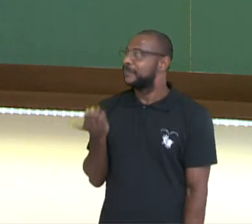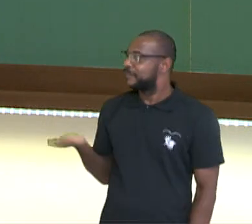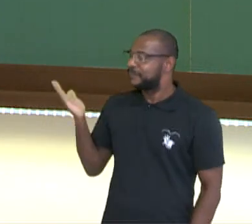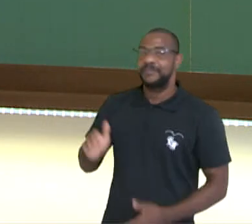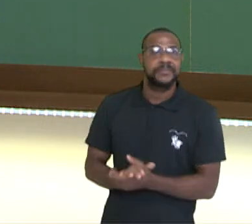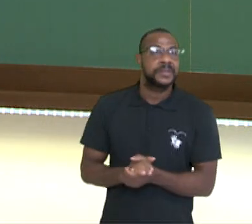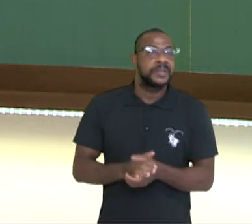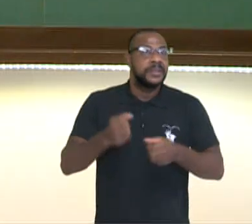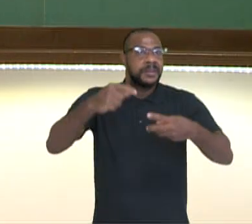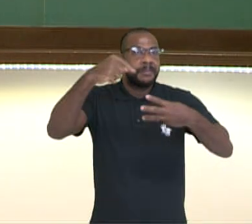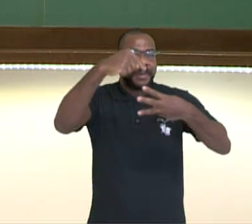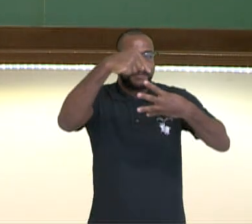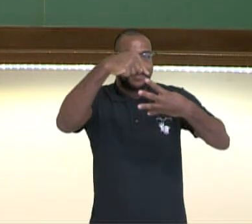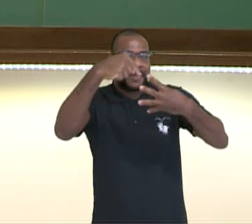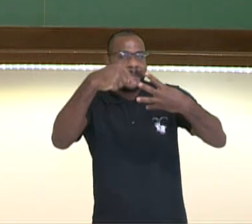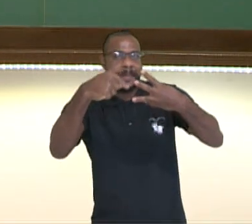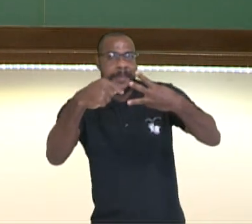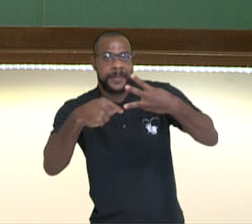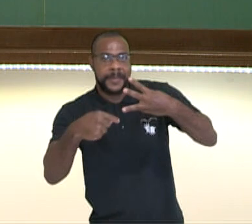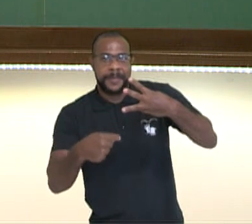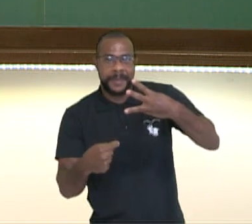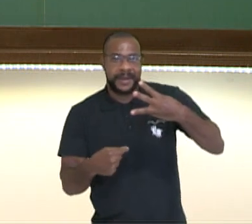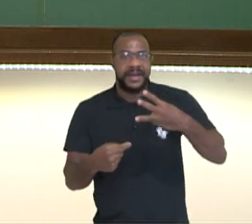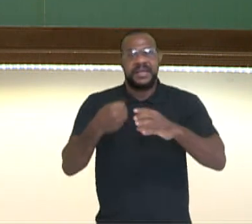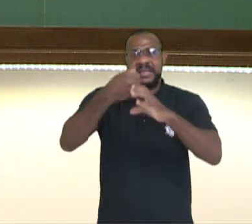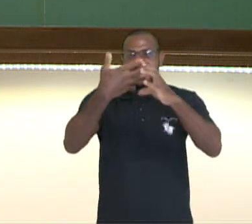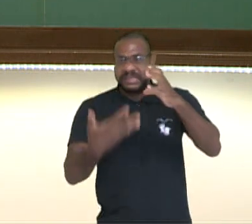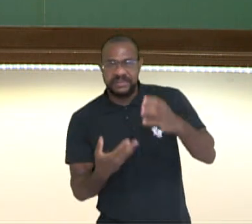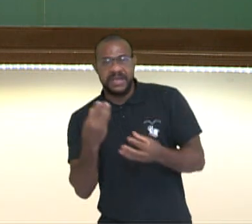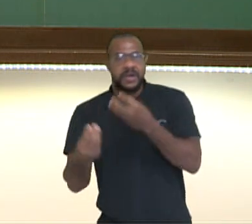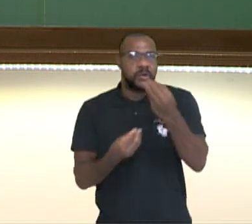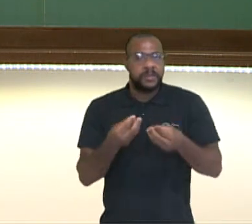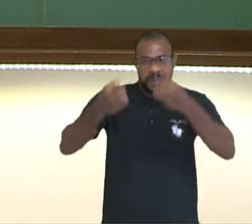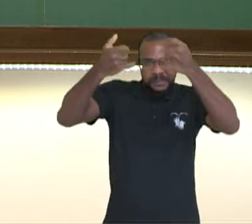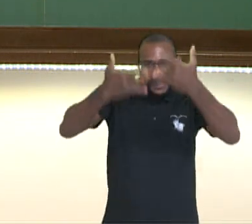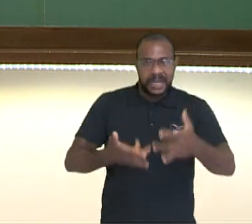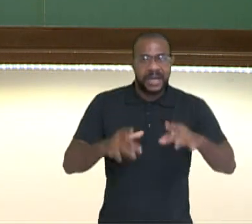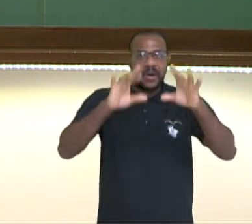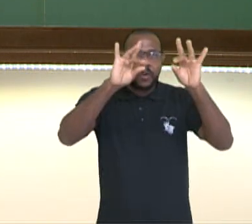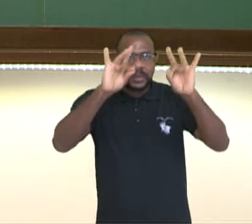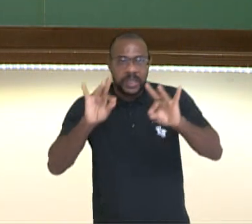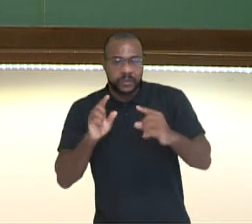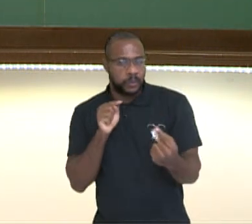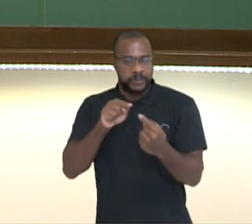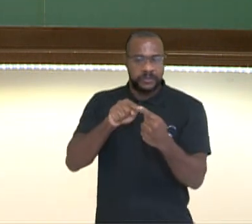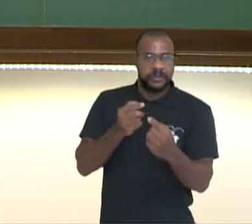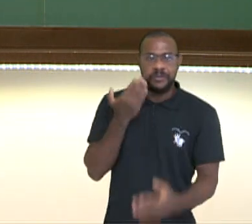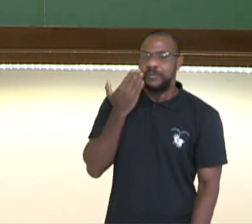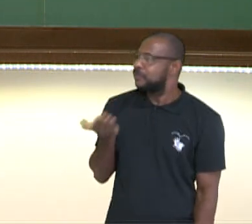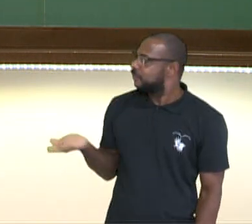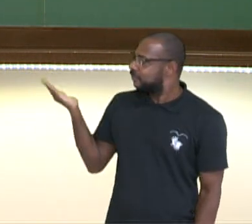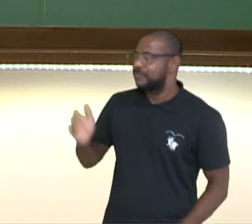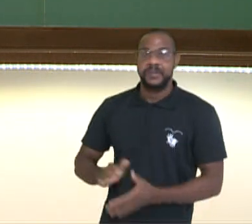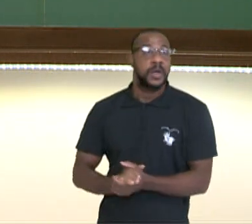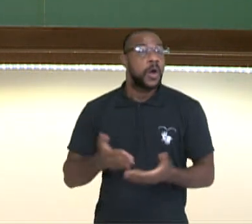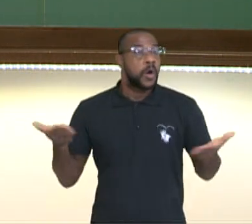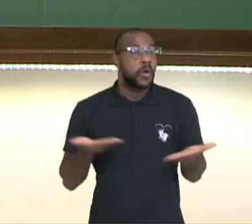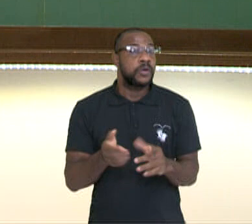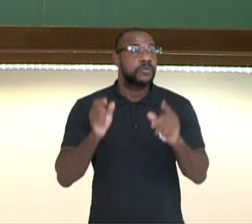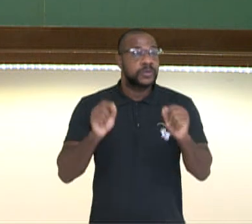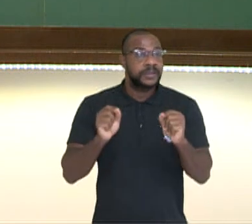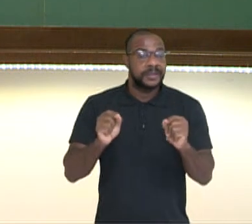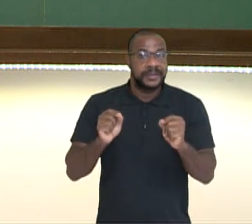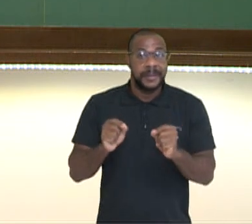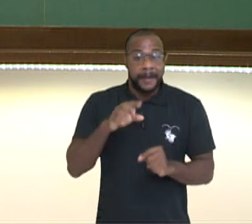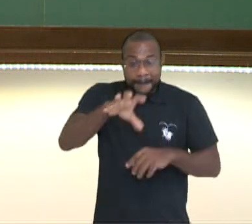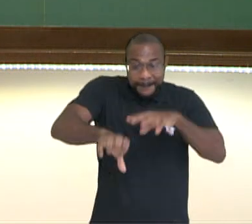e também apresentar esse filósofo tão famoso na história da filosofia e também tão importante. Então, desde já, caro estudante,